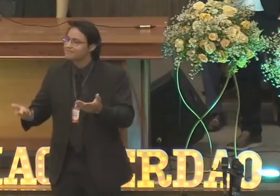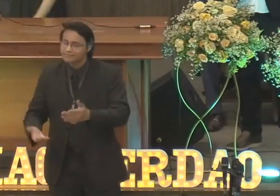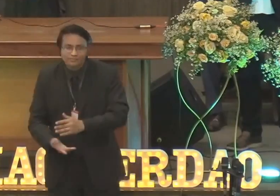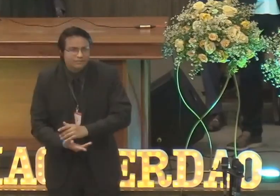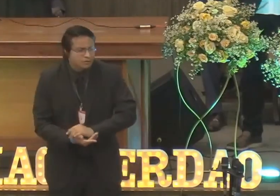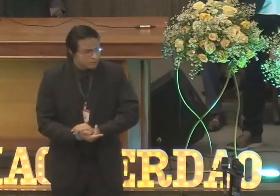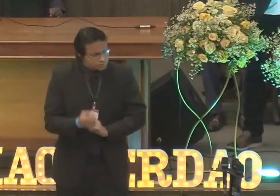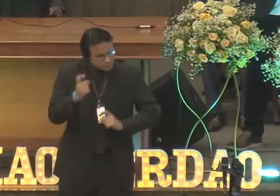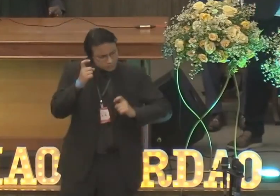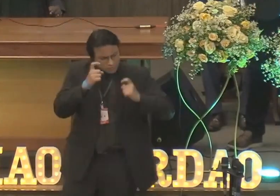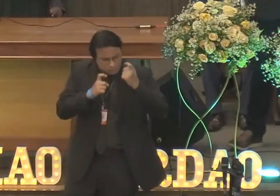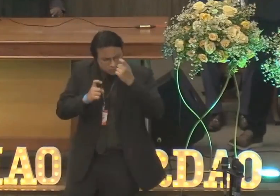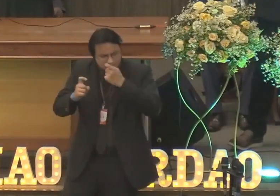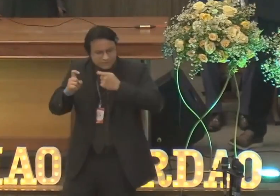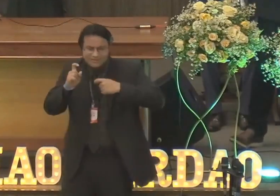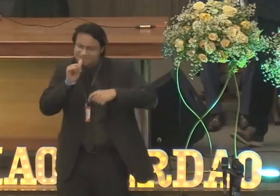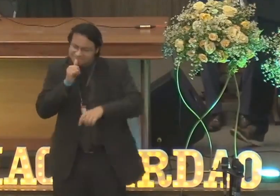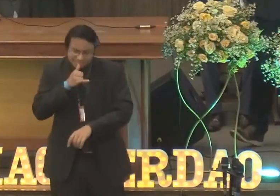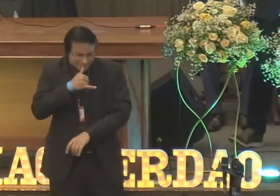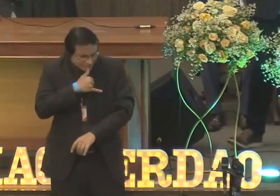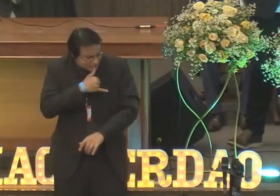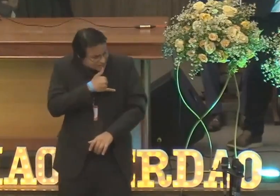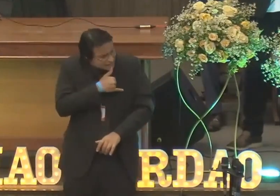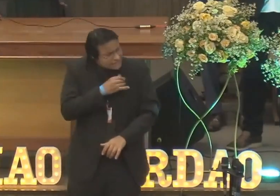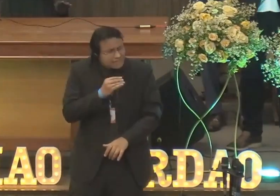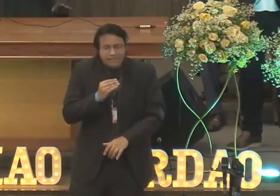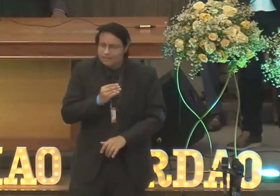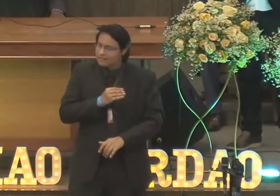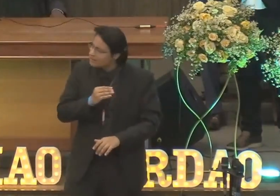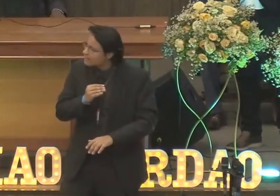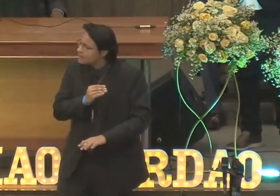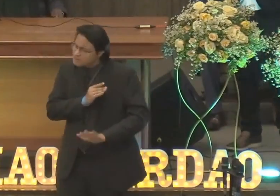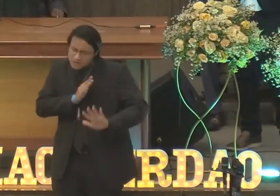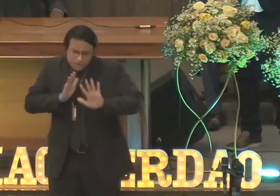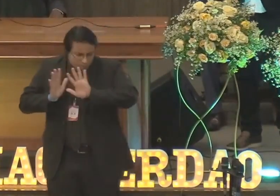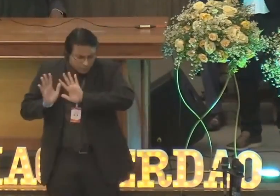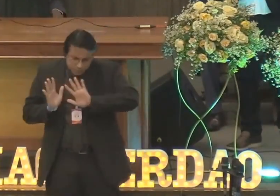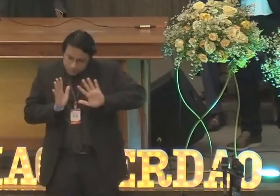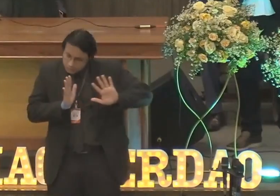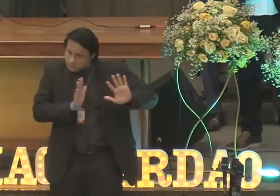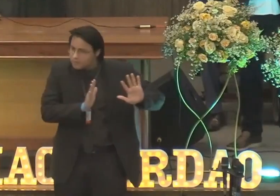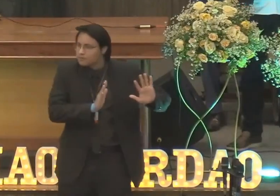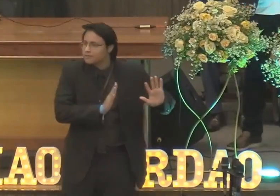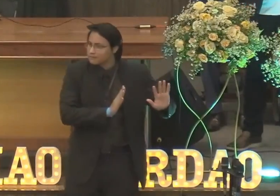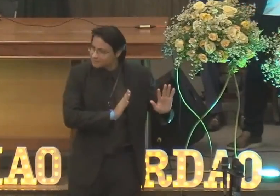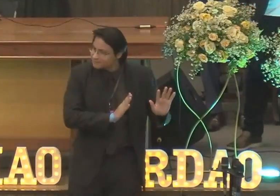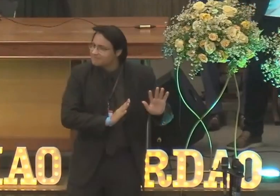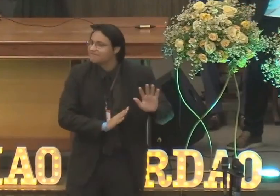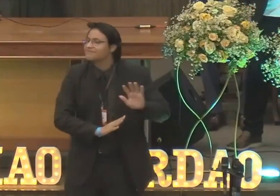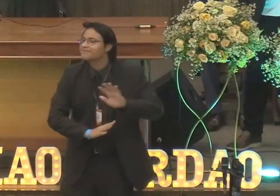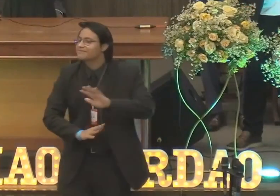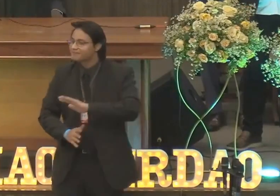então, queima, Jesus, queima, queima toda a